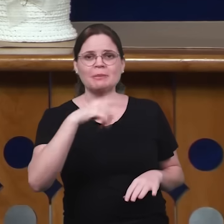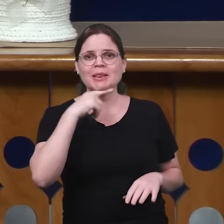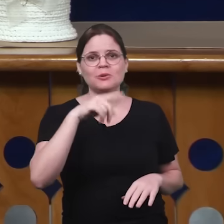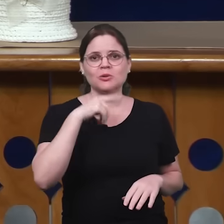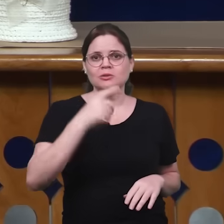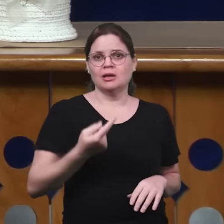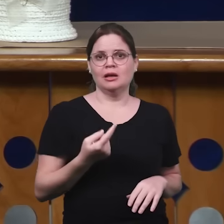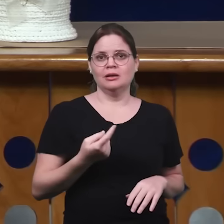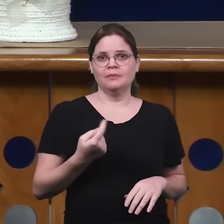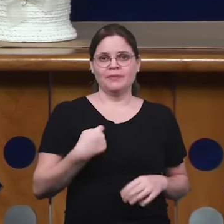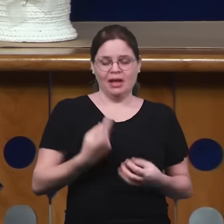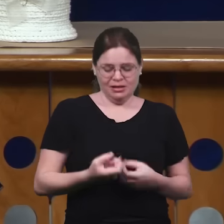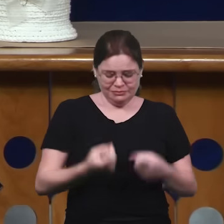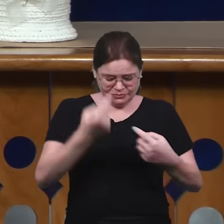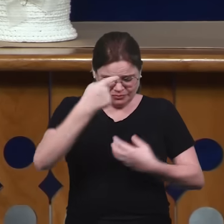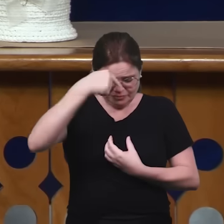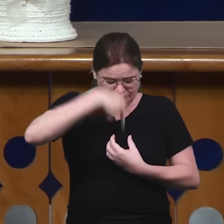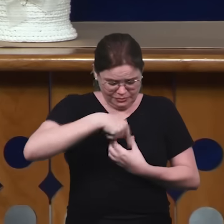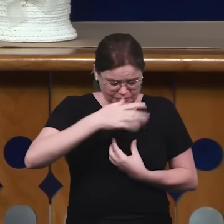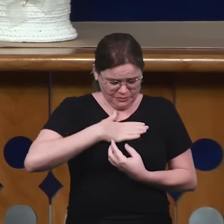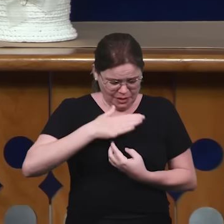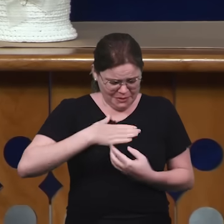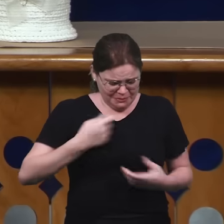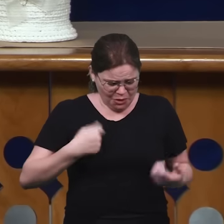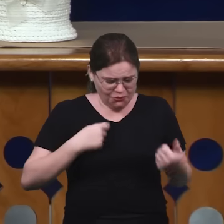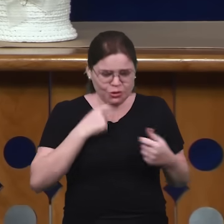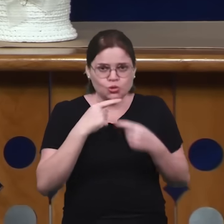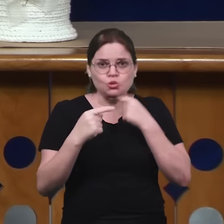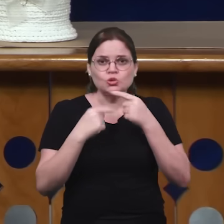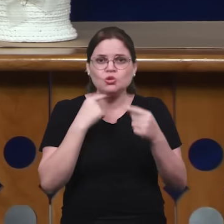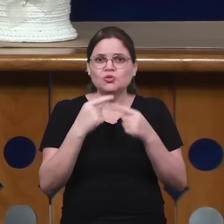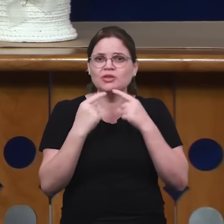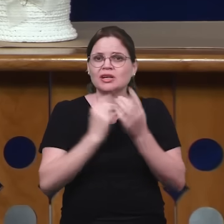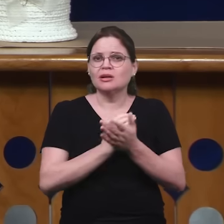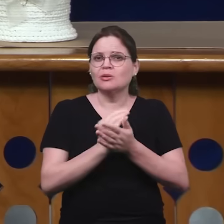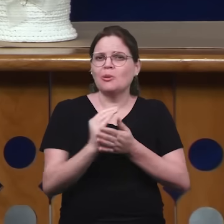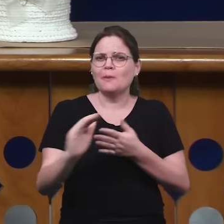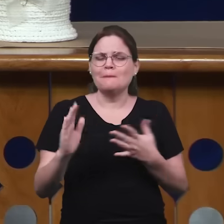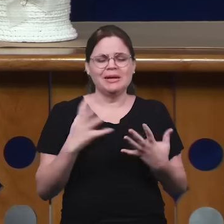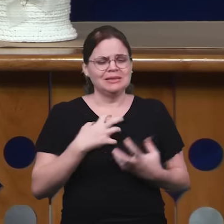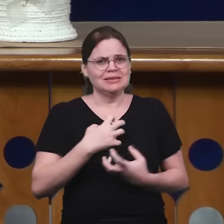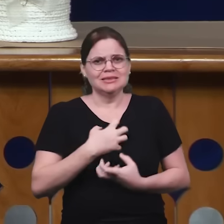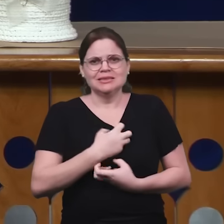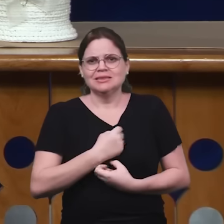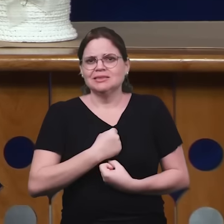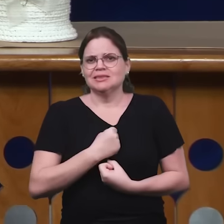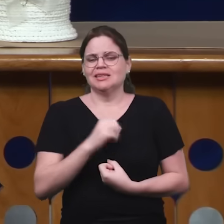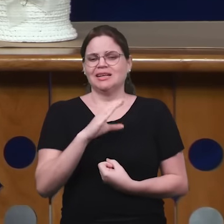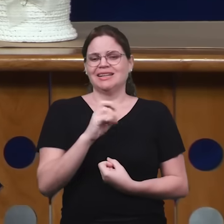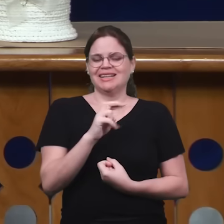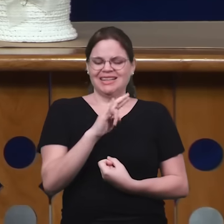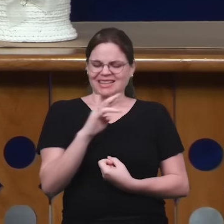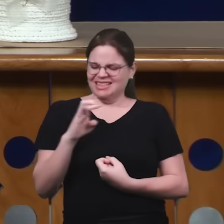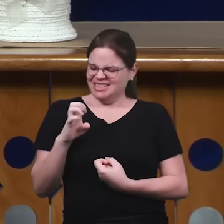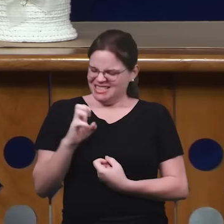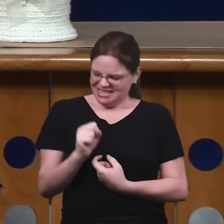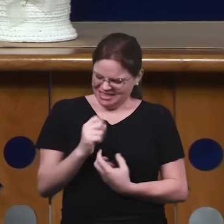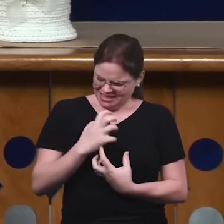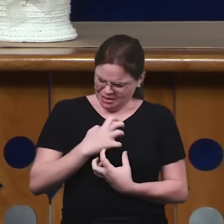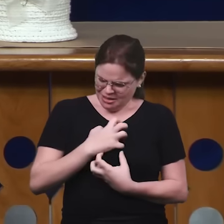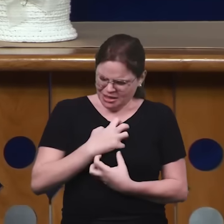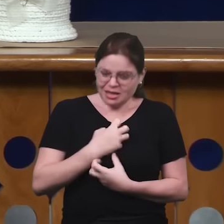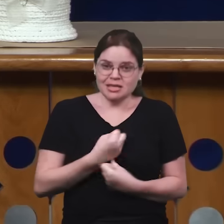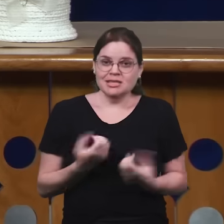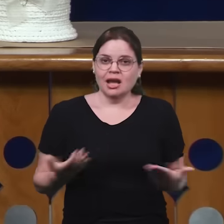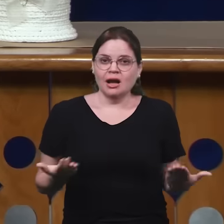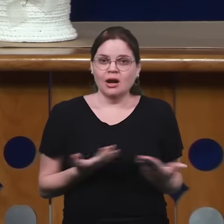do seu eu, até do seu interior. E aí cria aquela famosa crise que vivemos nos